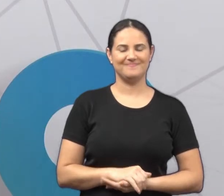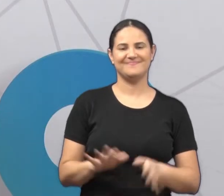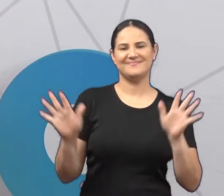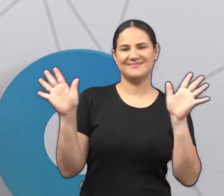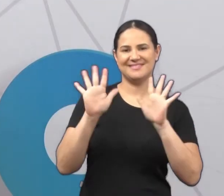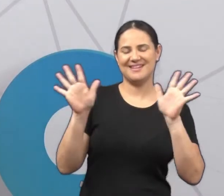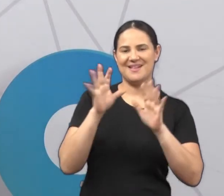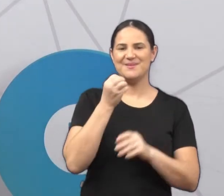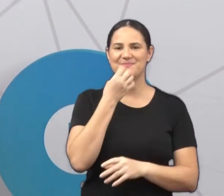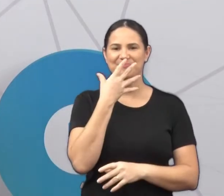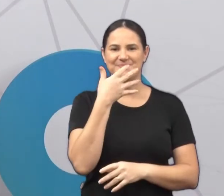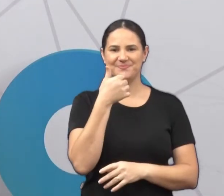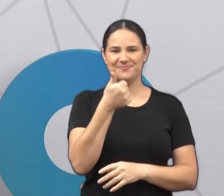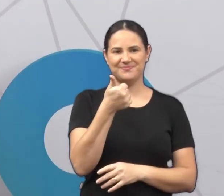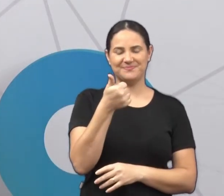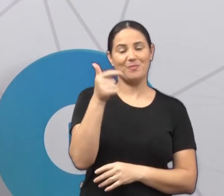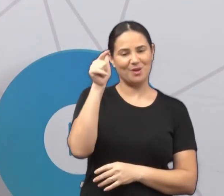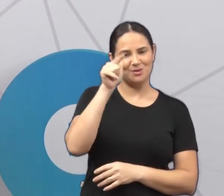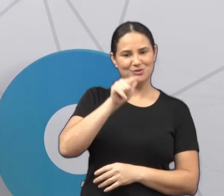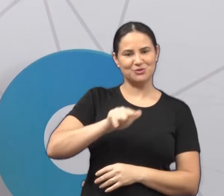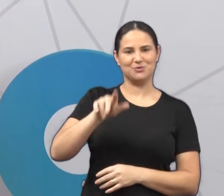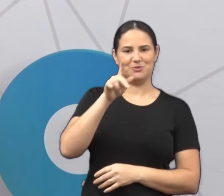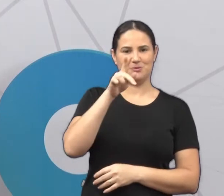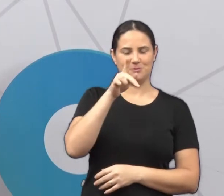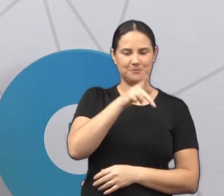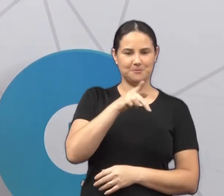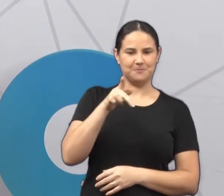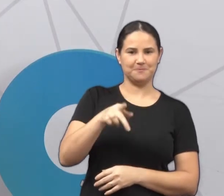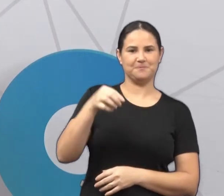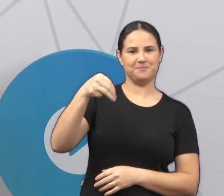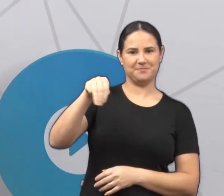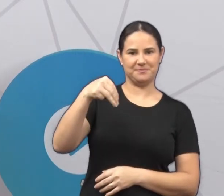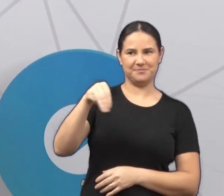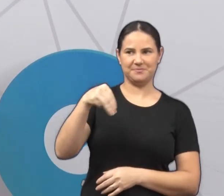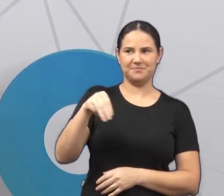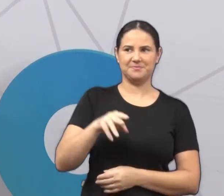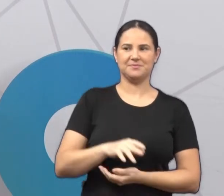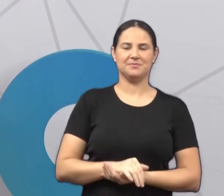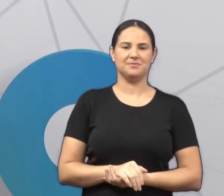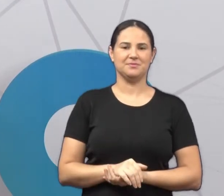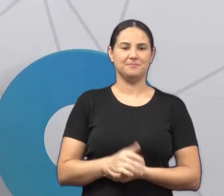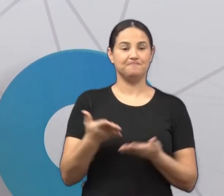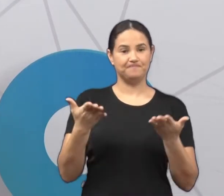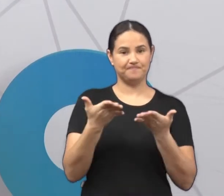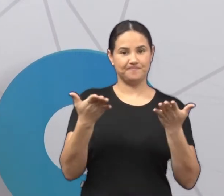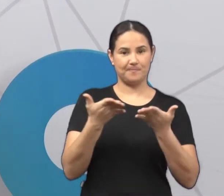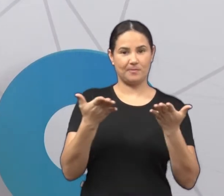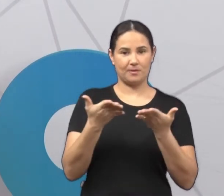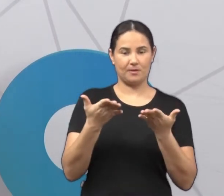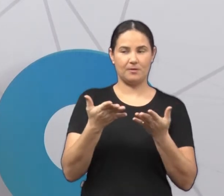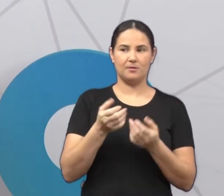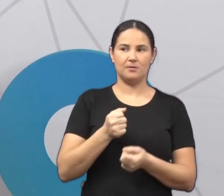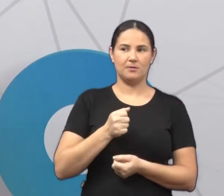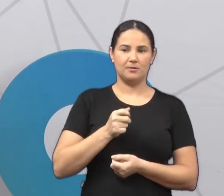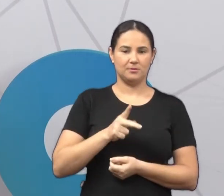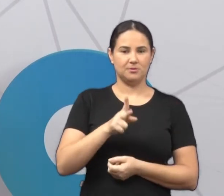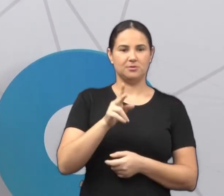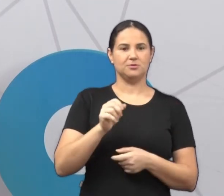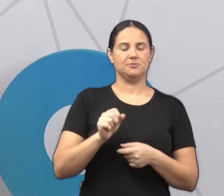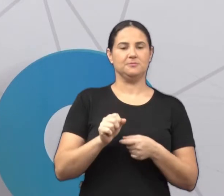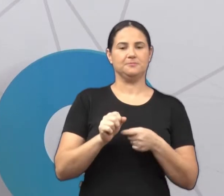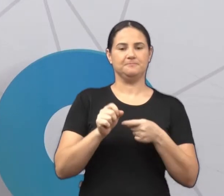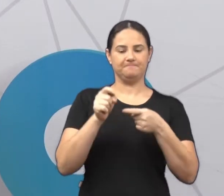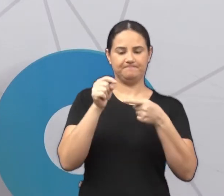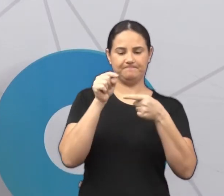Oi, gente, tudo bem? Eu novamente, professora de matemática, Tiele, e agora vamos estar aí com o estudo de frações, tá?